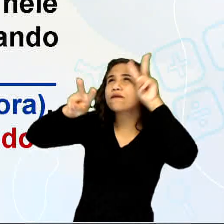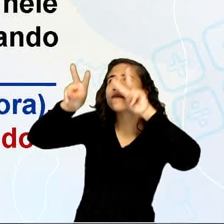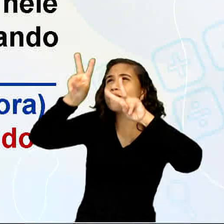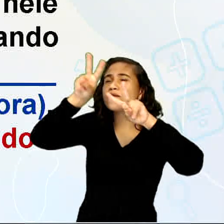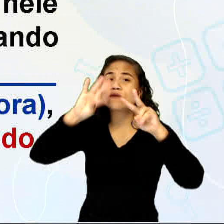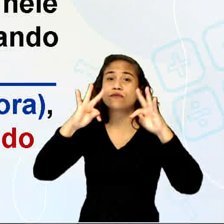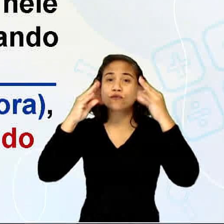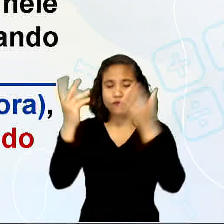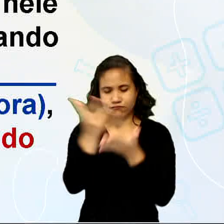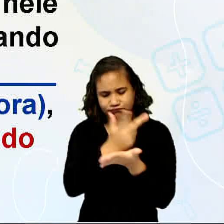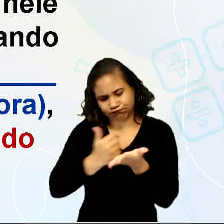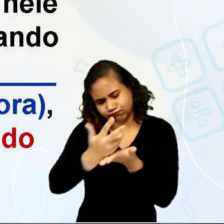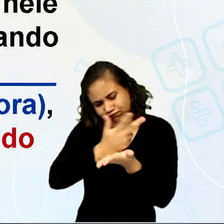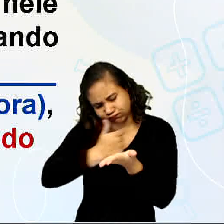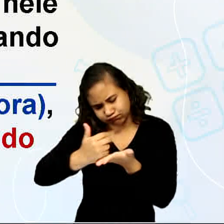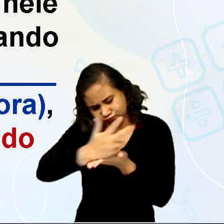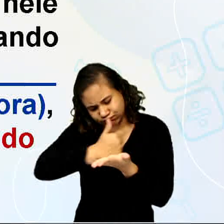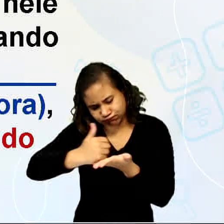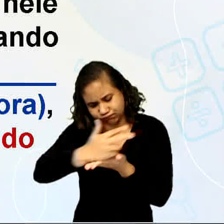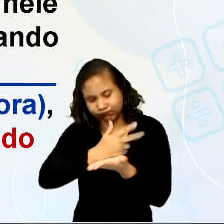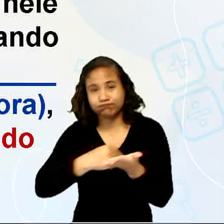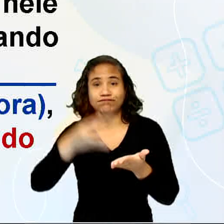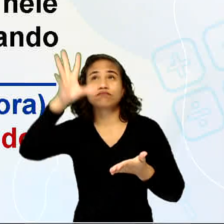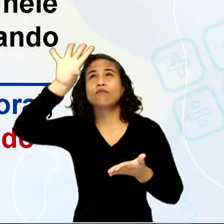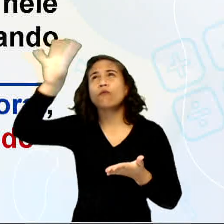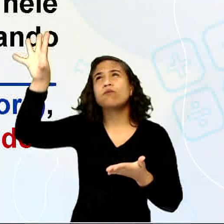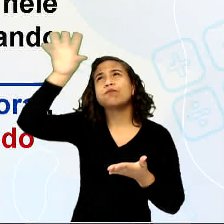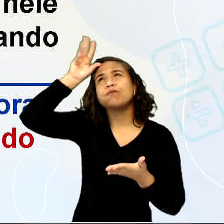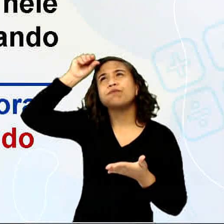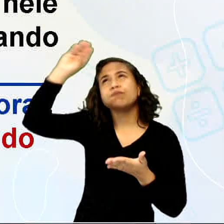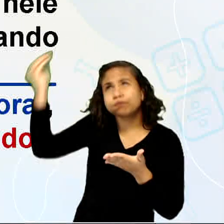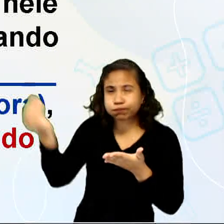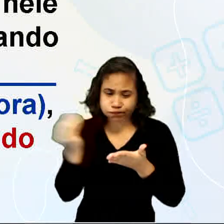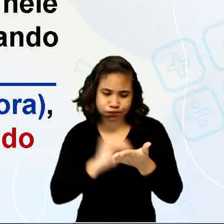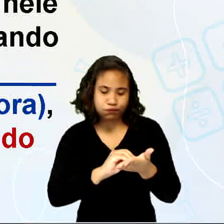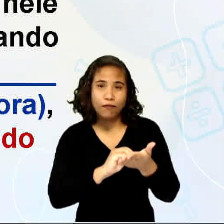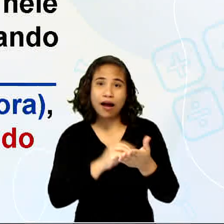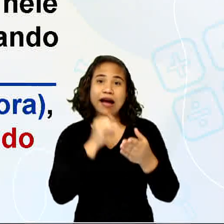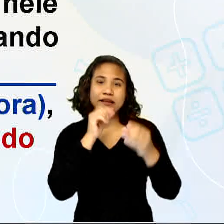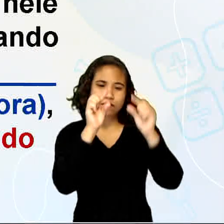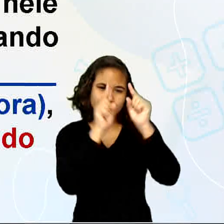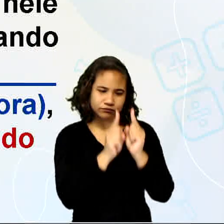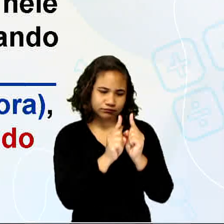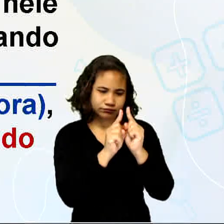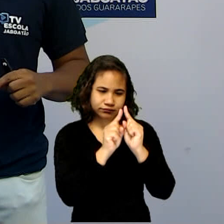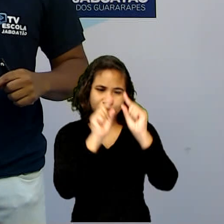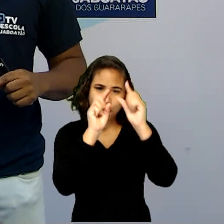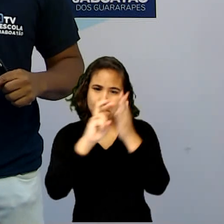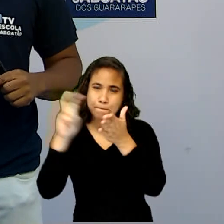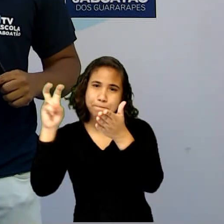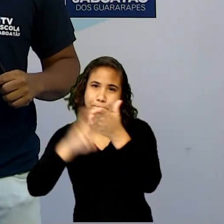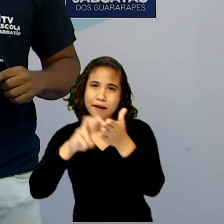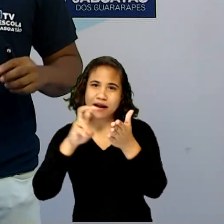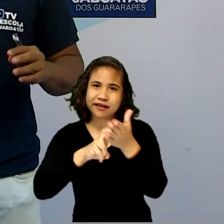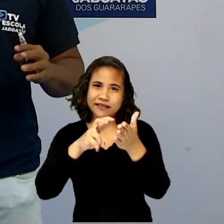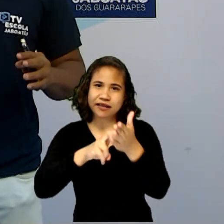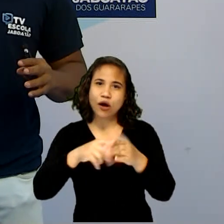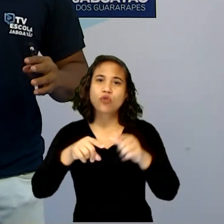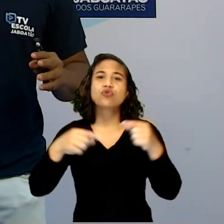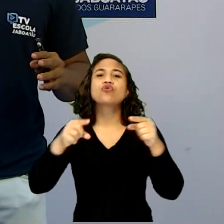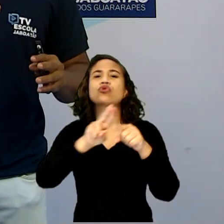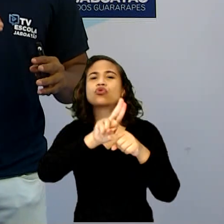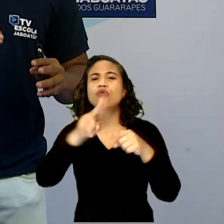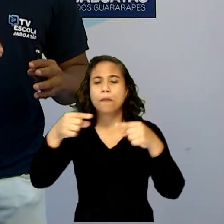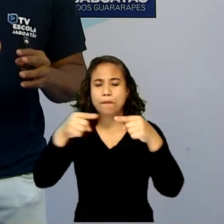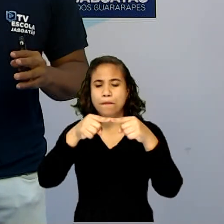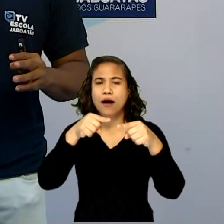nele em forma de desenho, colocando a legenda manhã em e colocar o nome do seu bairro,